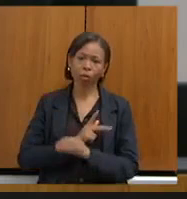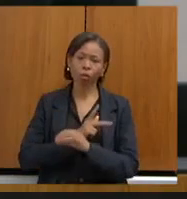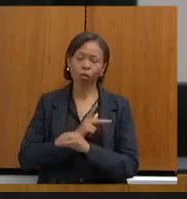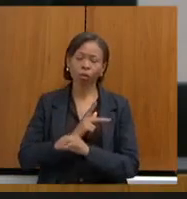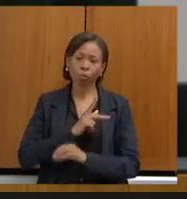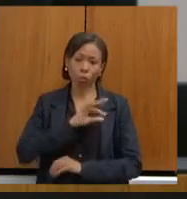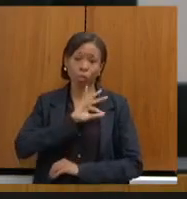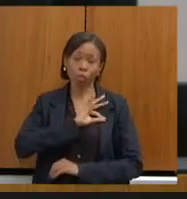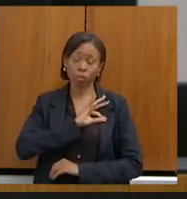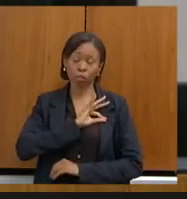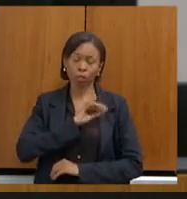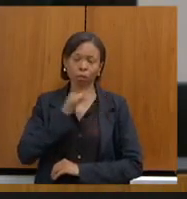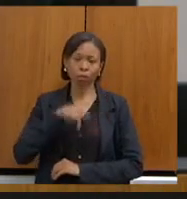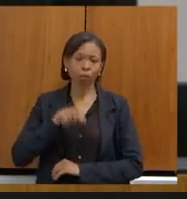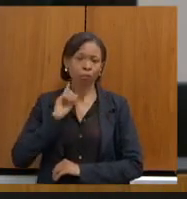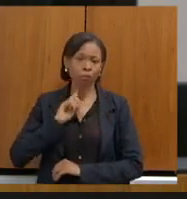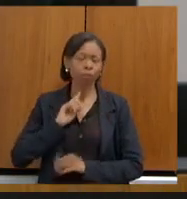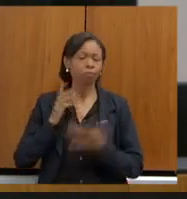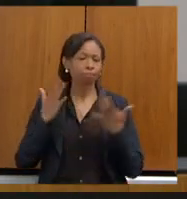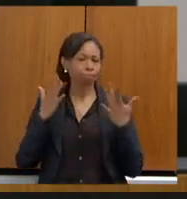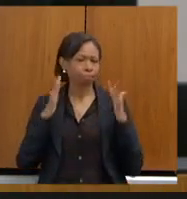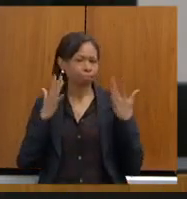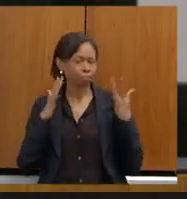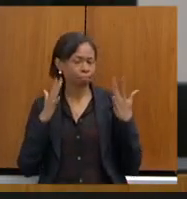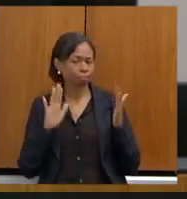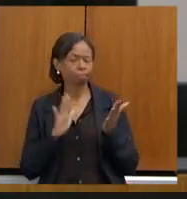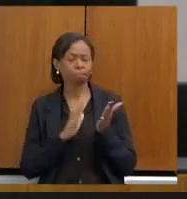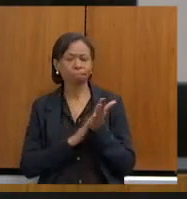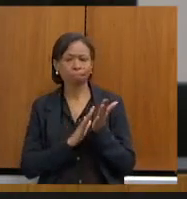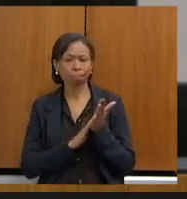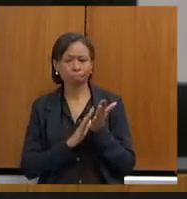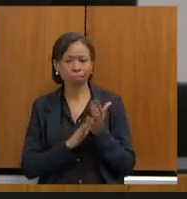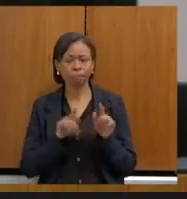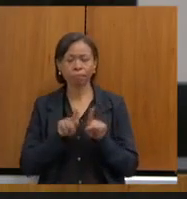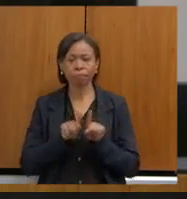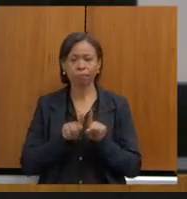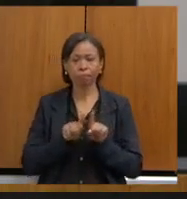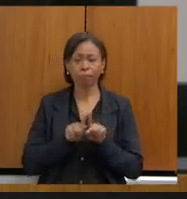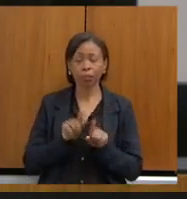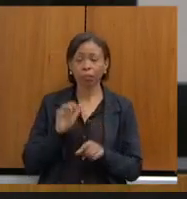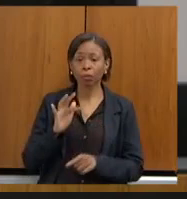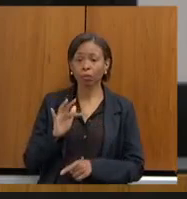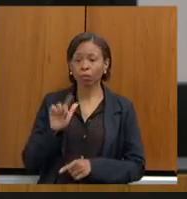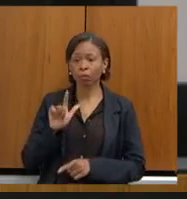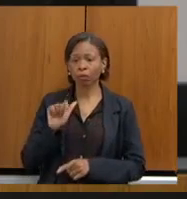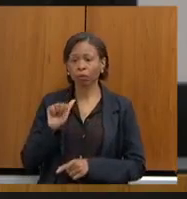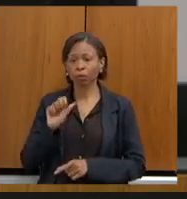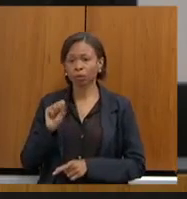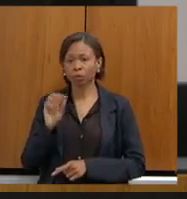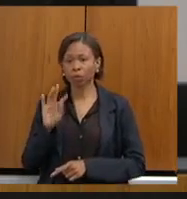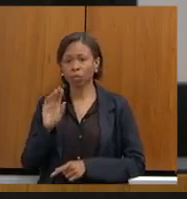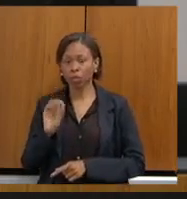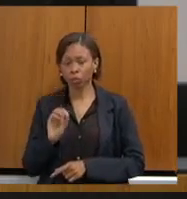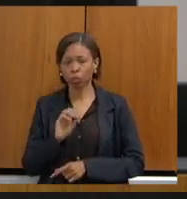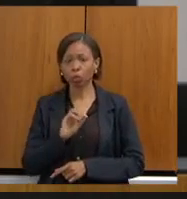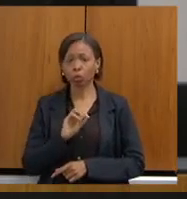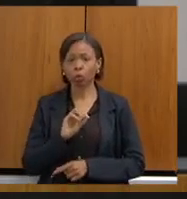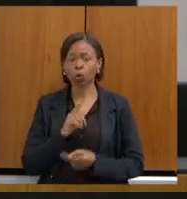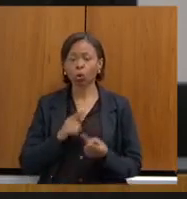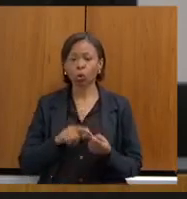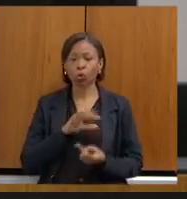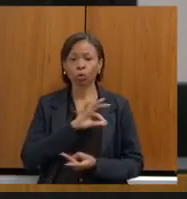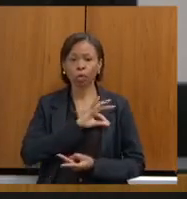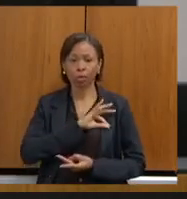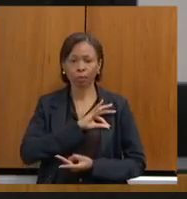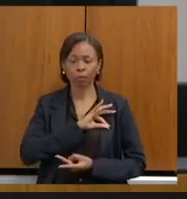oficiais que recebe a Moção de aplauso e padrão Leite Tenente Coronel Fausto Machado de Oliveira Major BM Robson Rony Lopes